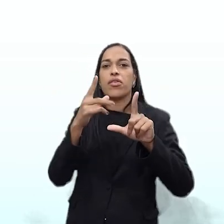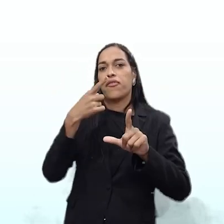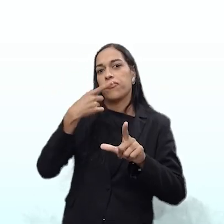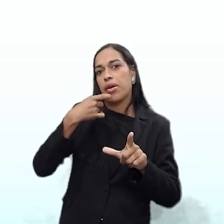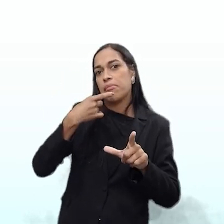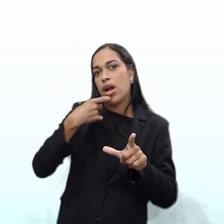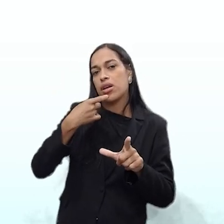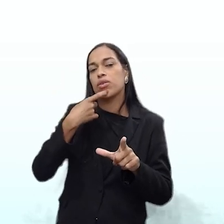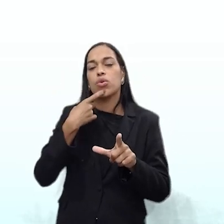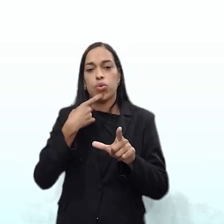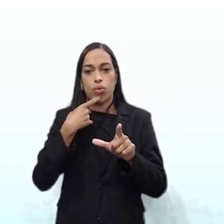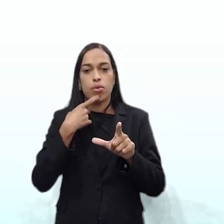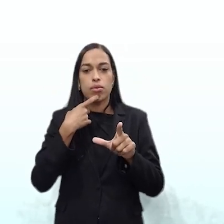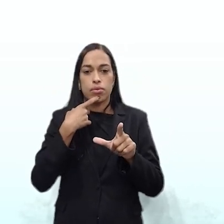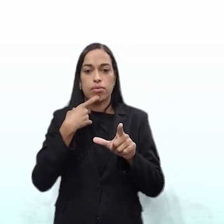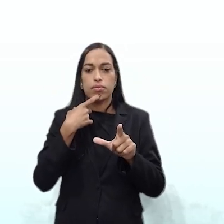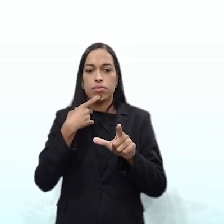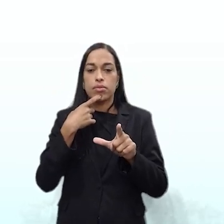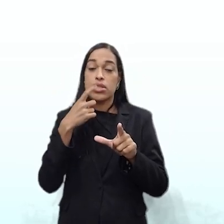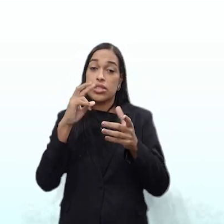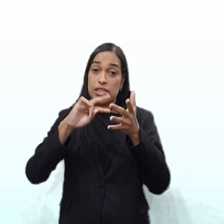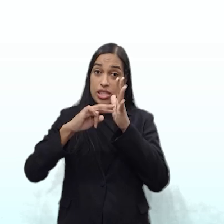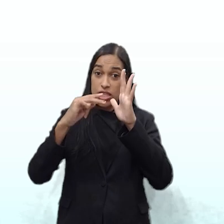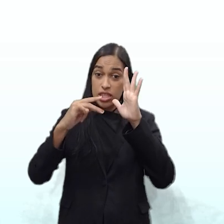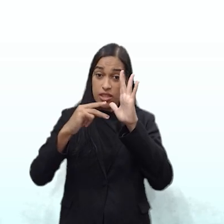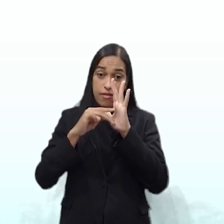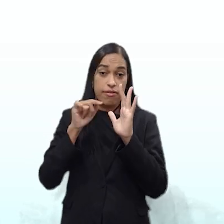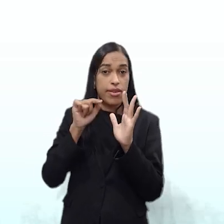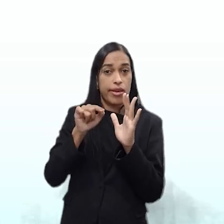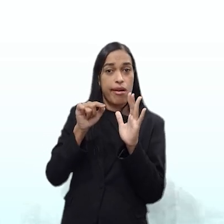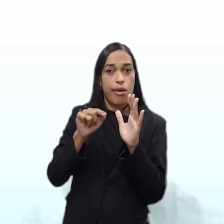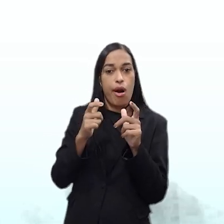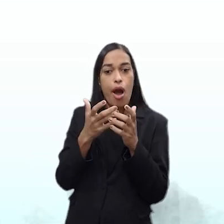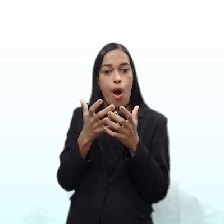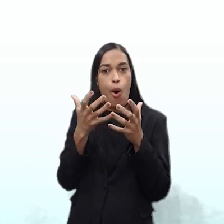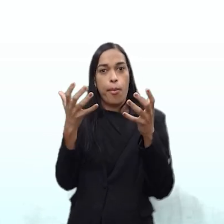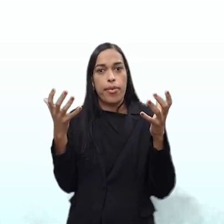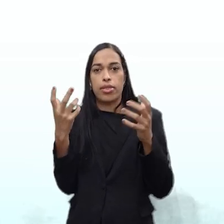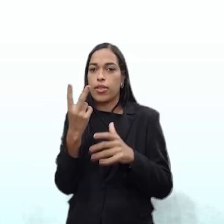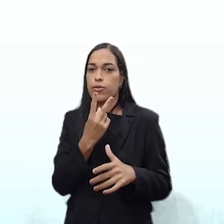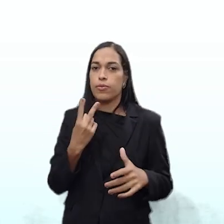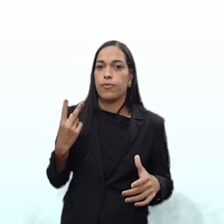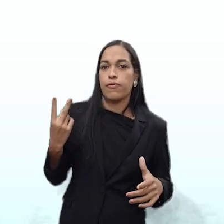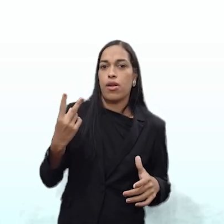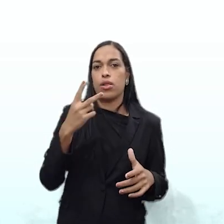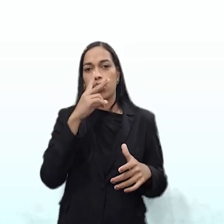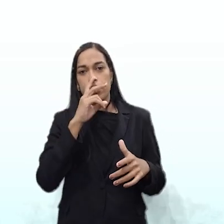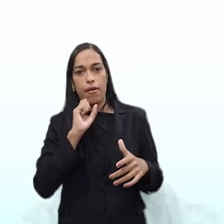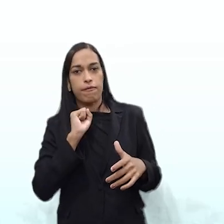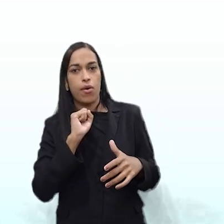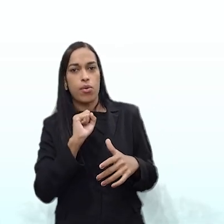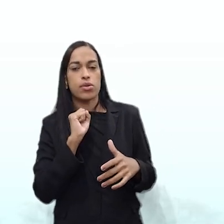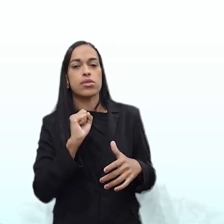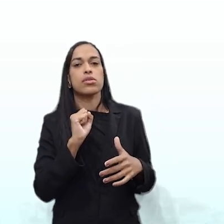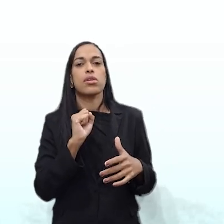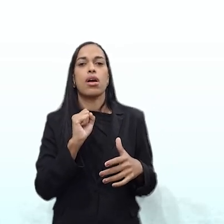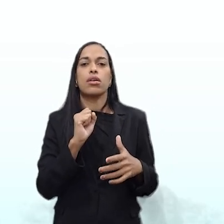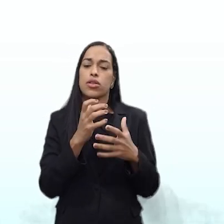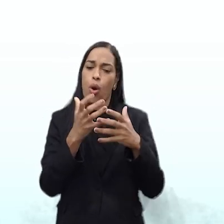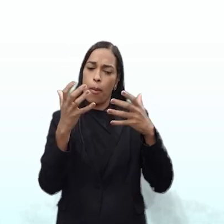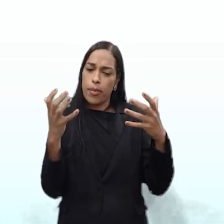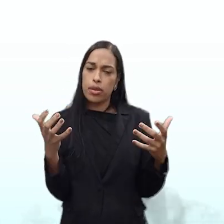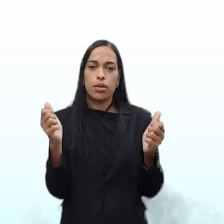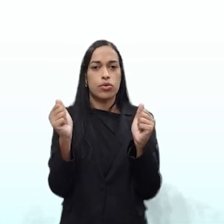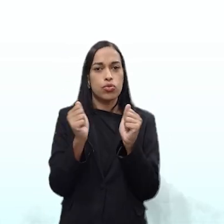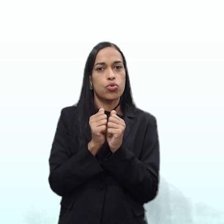vermelha inclinada, significa que ele está aí aumentando o valor da força e o atrito aumentando junto com